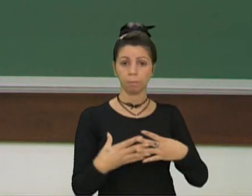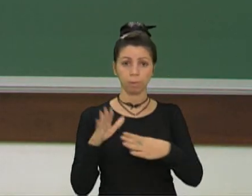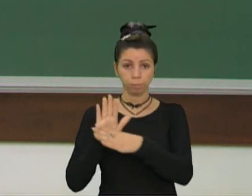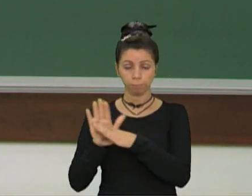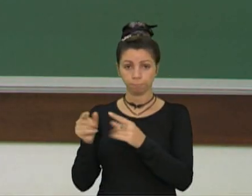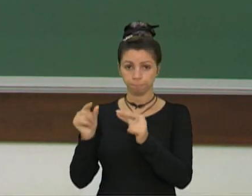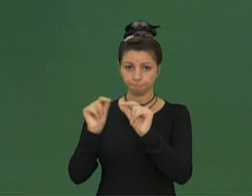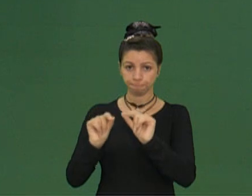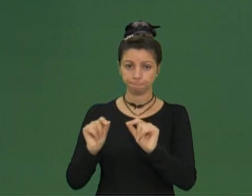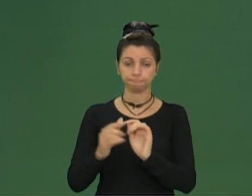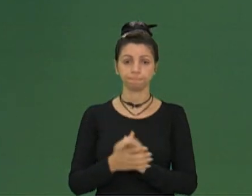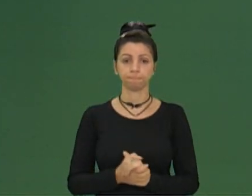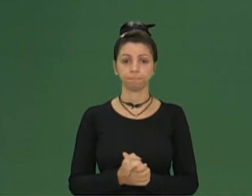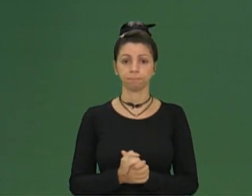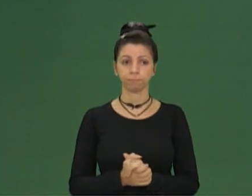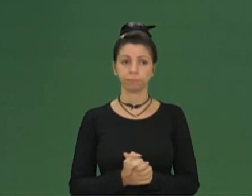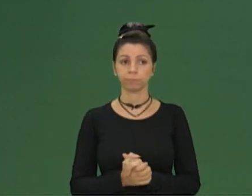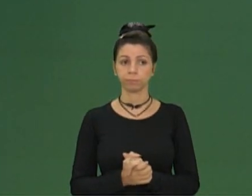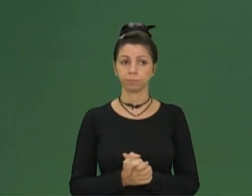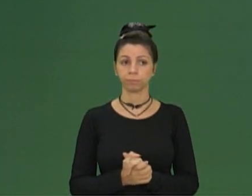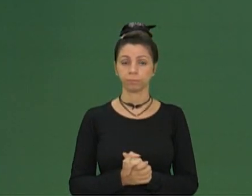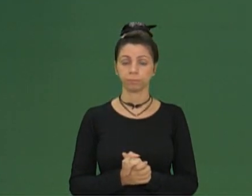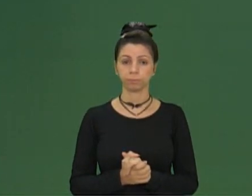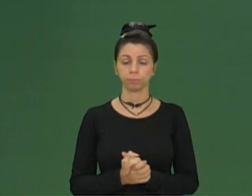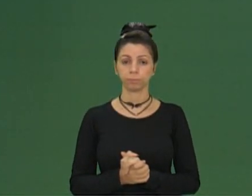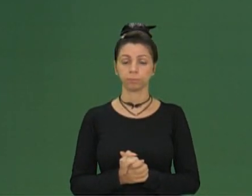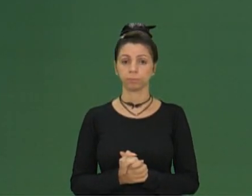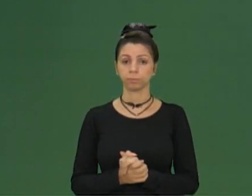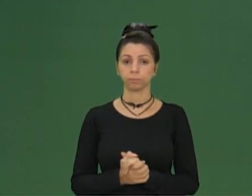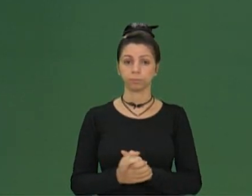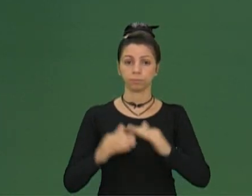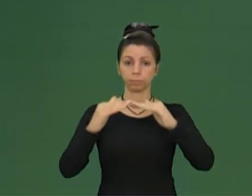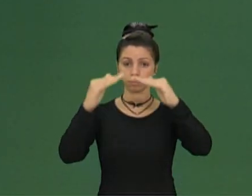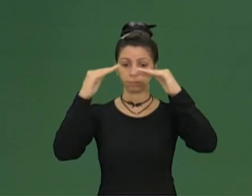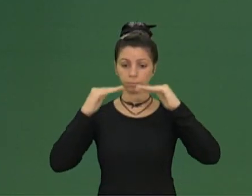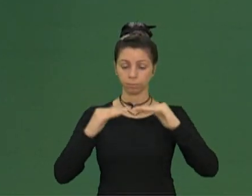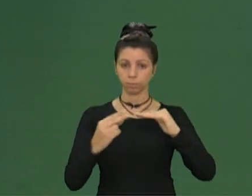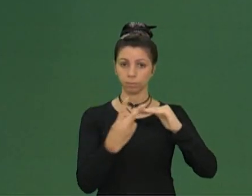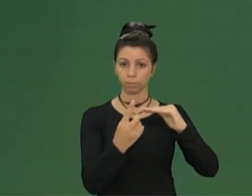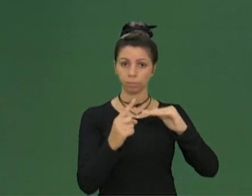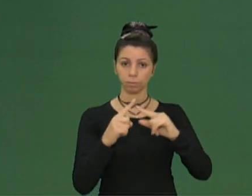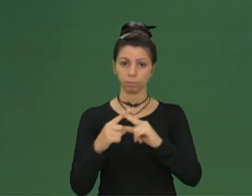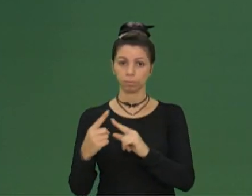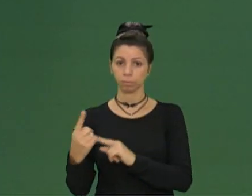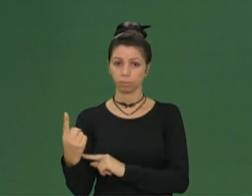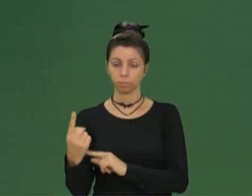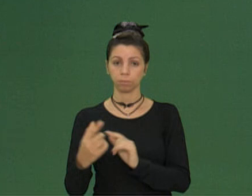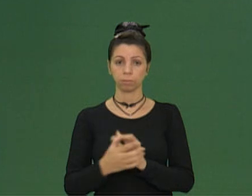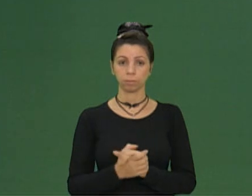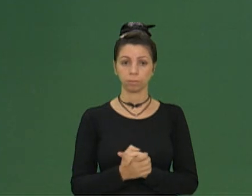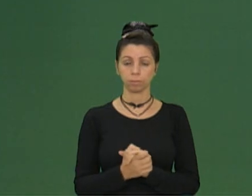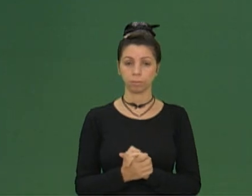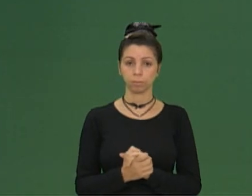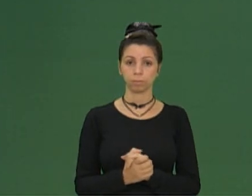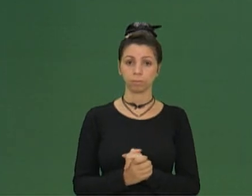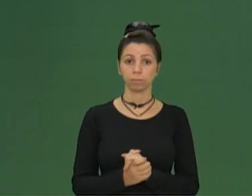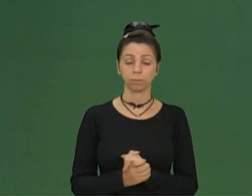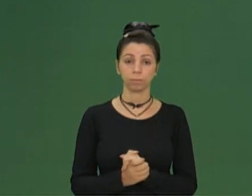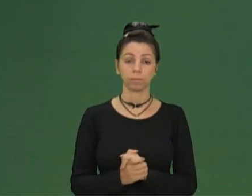processo, certo? E aqui embaixo da fração, né, que seria o denominador, 2 vezes o A, que é 2 vezes 1, o